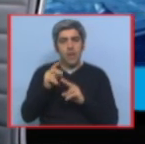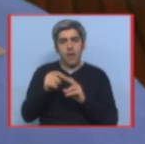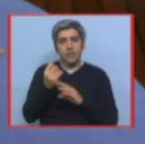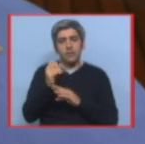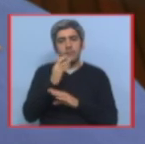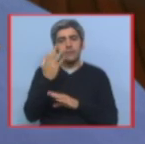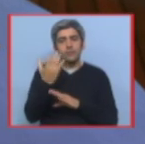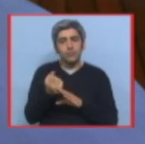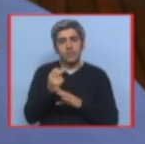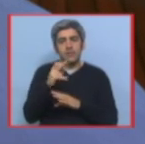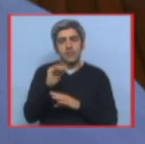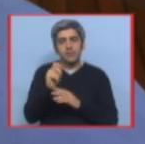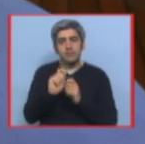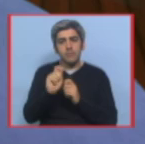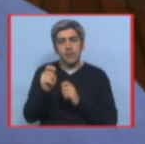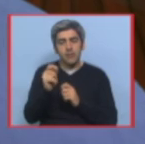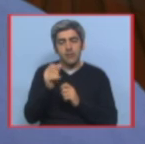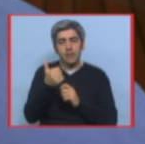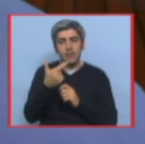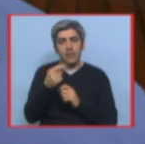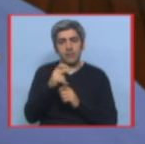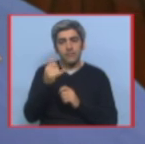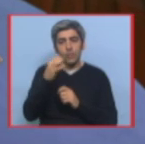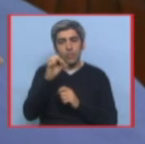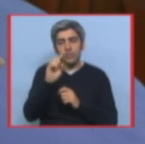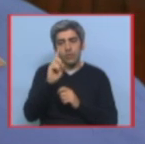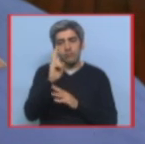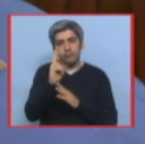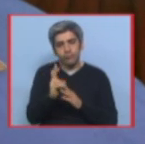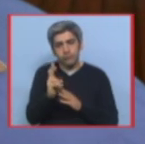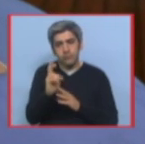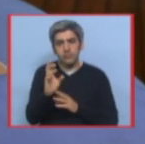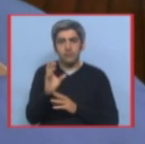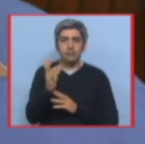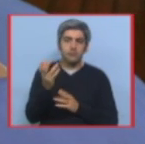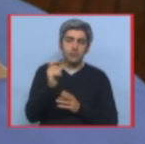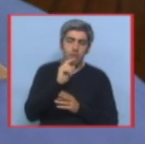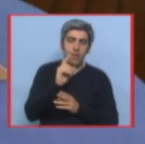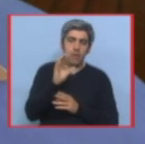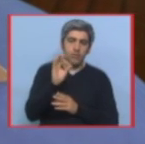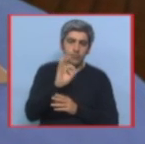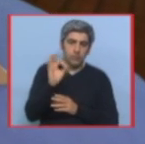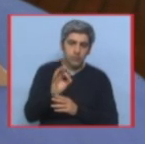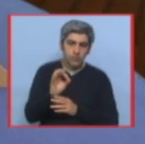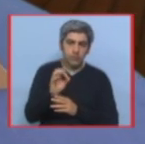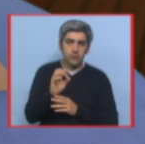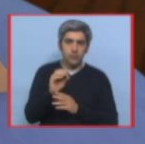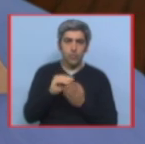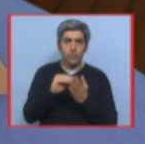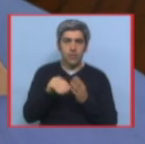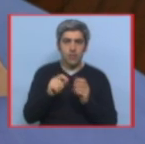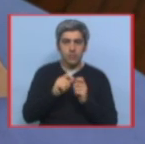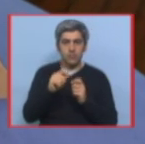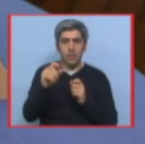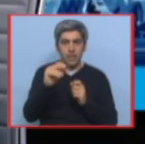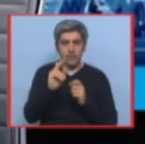Por exemplo, no IRS, em vez de pagar uma taxa de 28%, passa a pagar uma taxa de 14% para contratos acima de 10